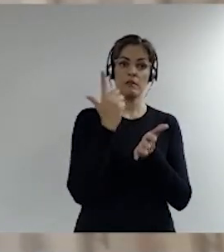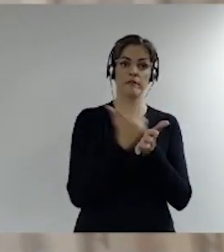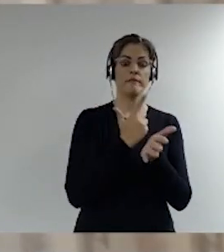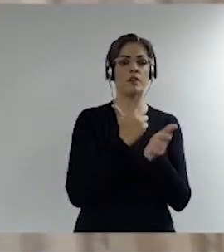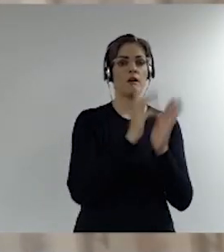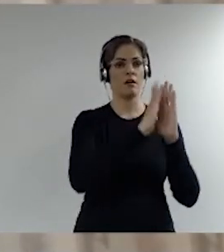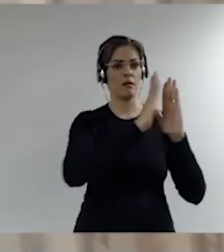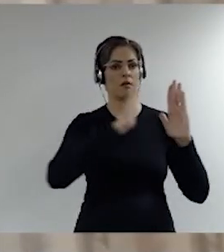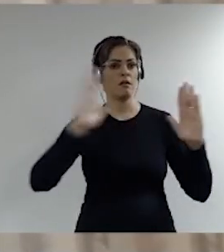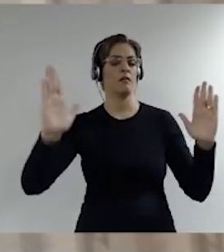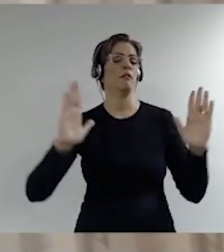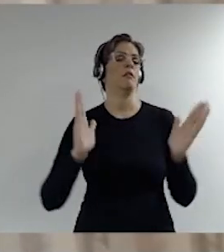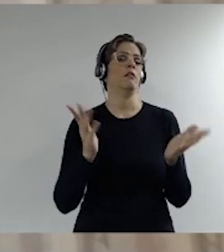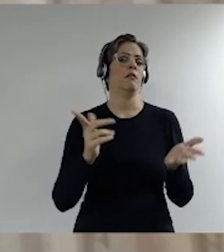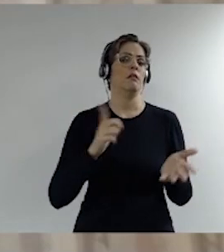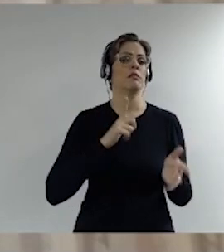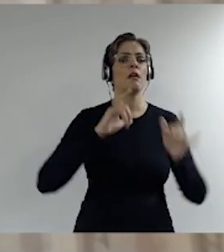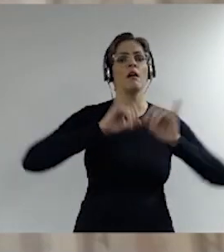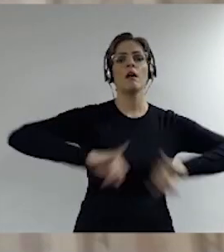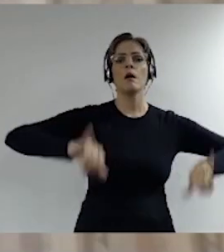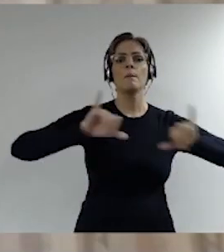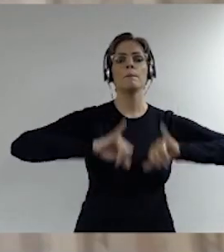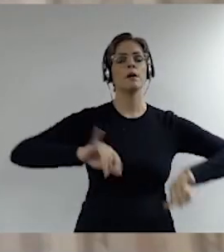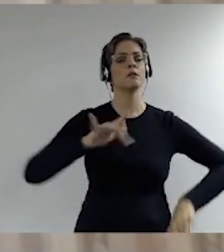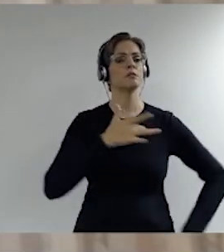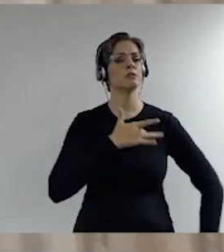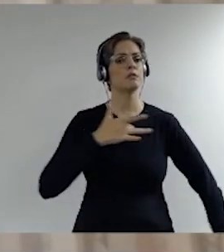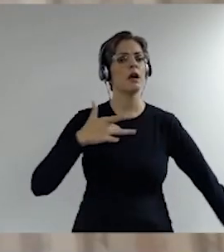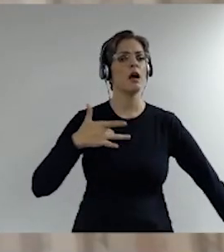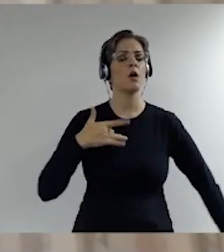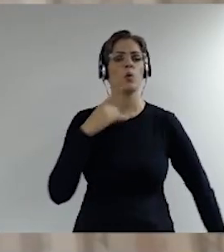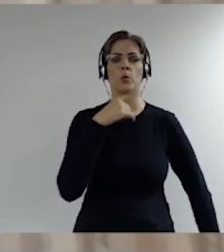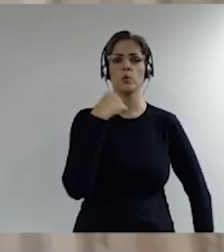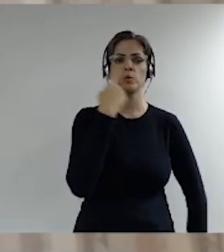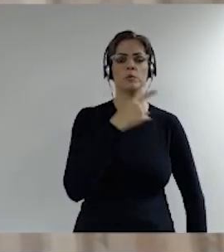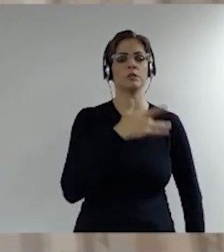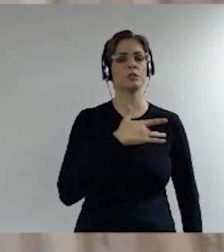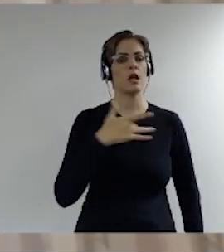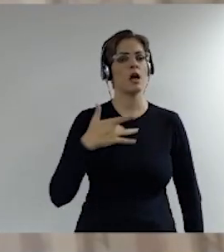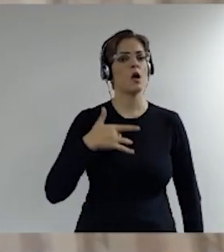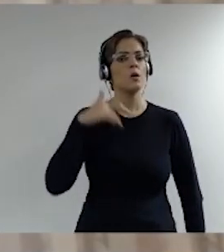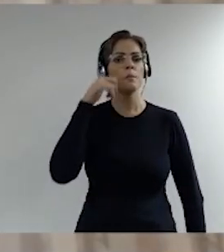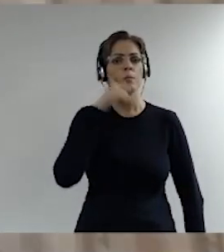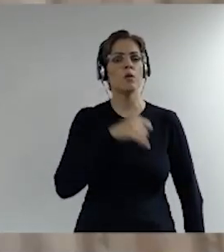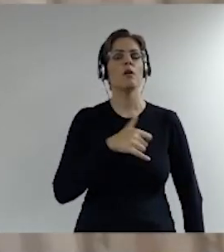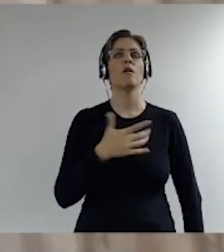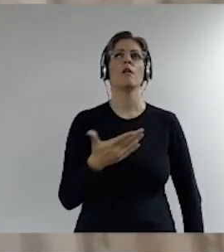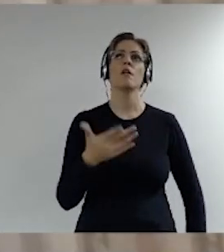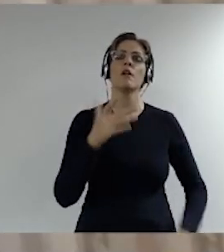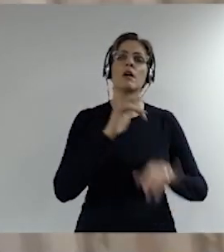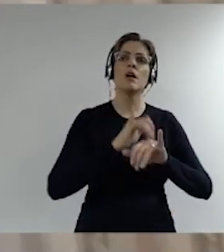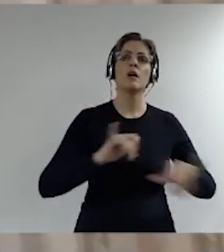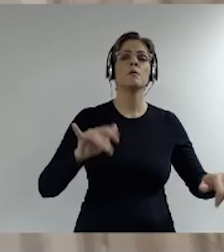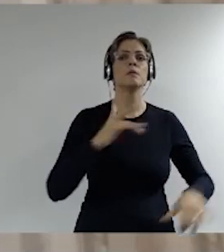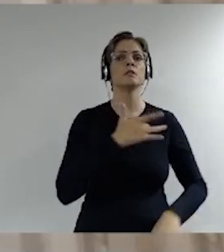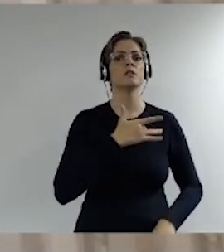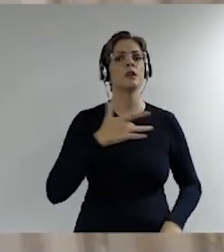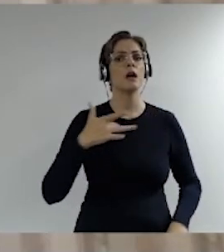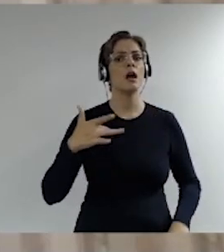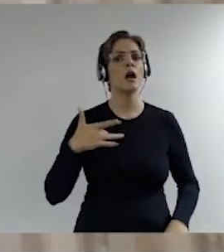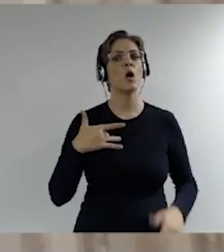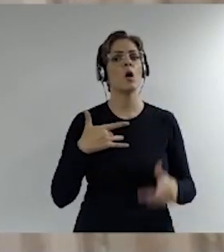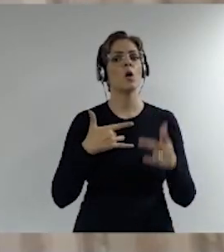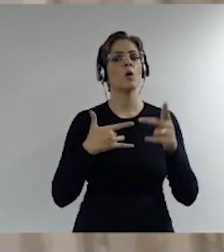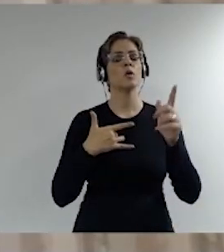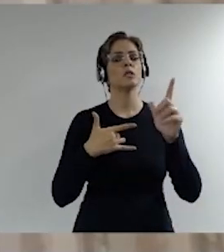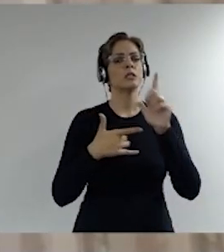temos as nossas campanhas de saúde, campanha de saúde bucal, campanha de saúde da mulher, campanha de saúde da próstata, temos vários tipos